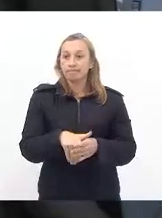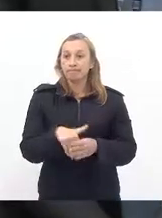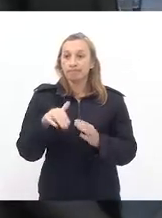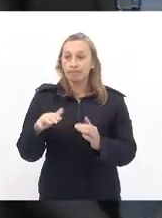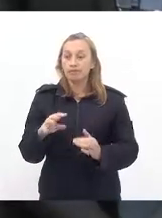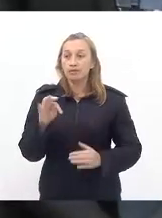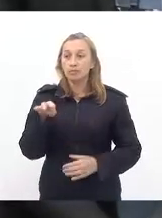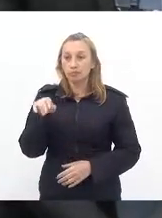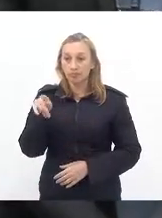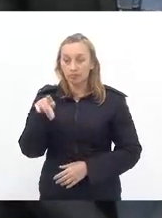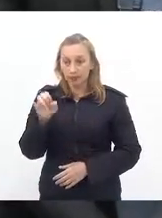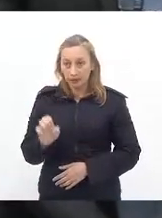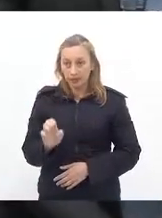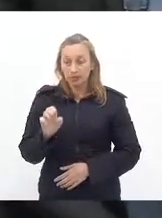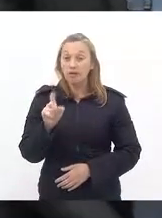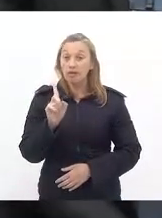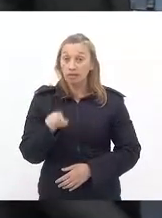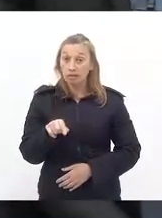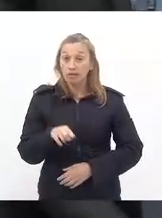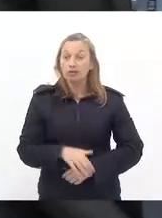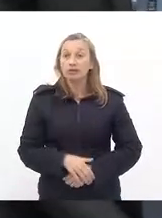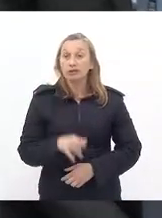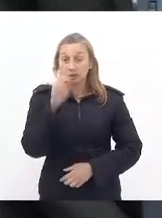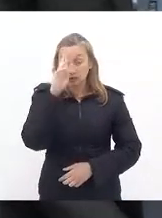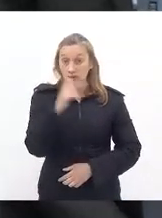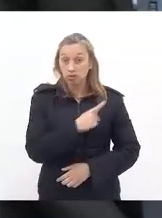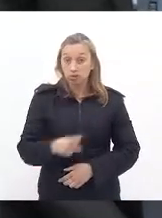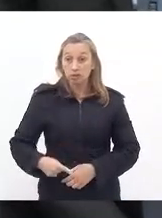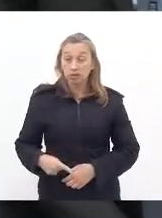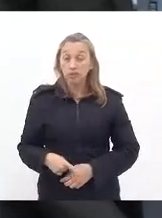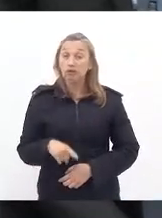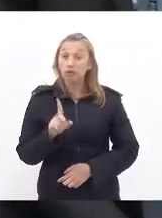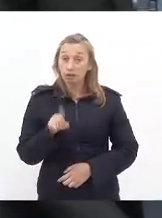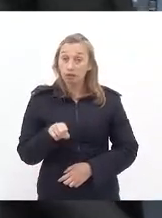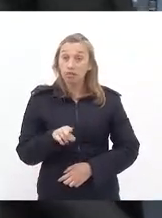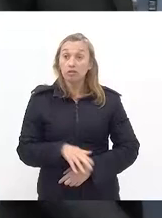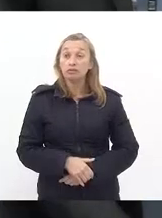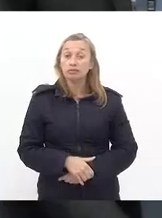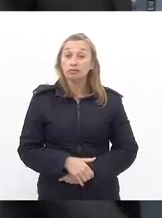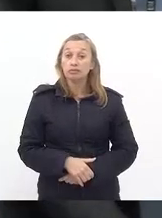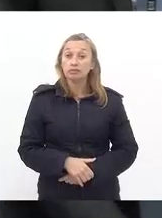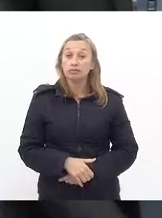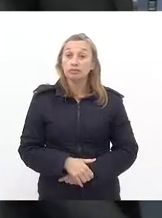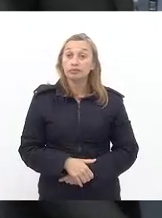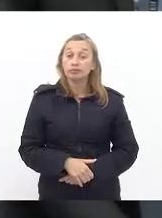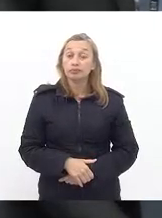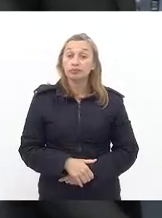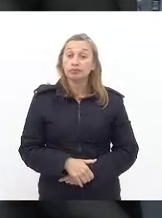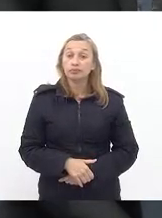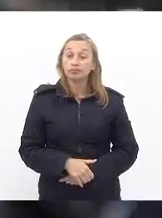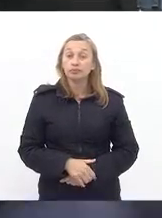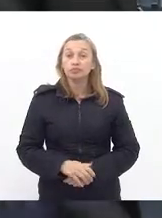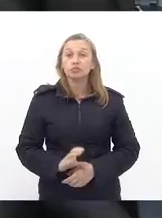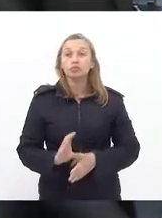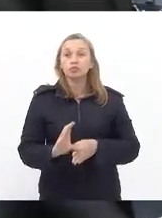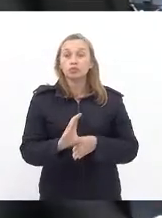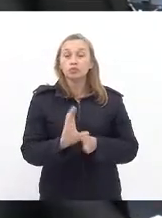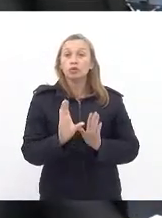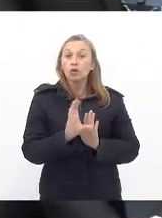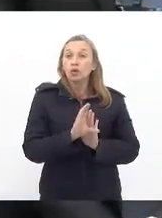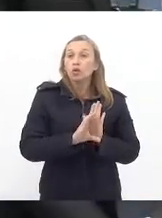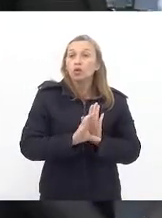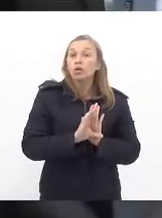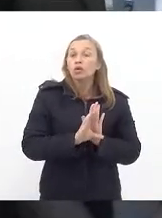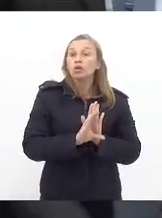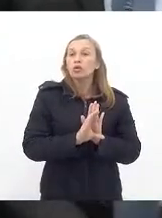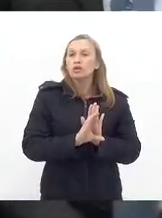suplente Quem é essa senhora presente esta é o conceito que